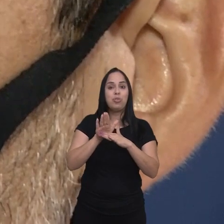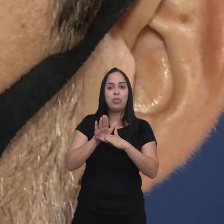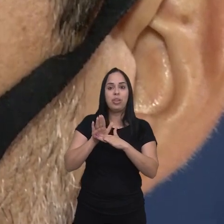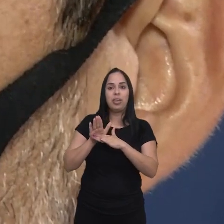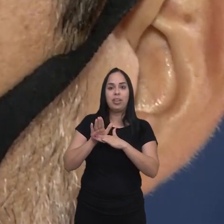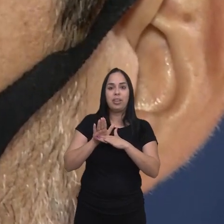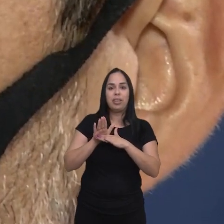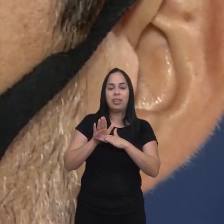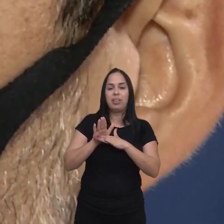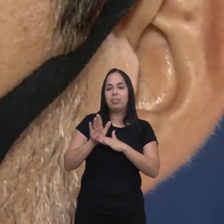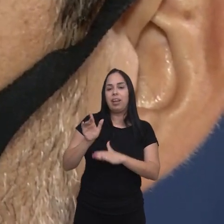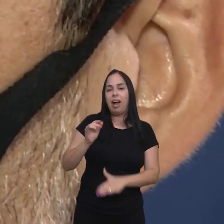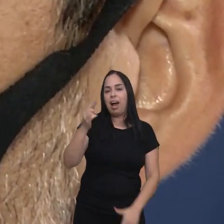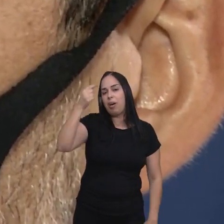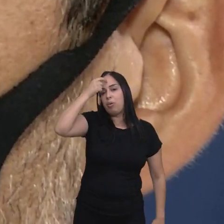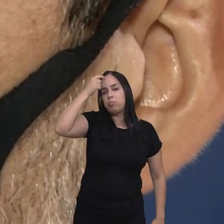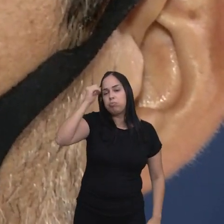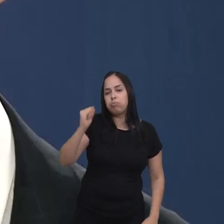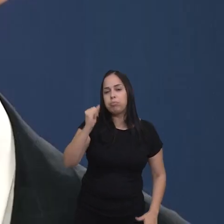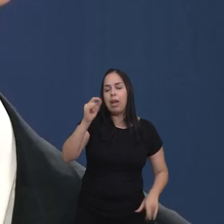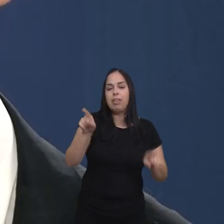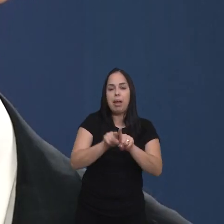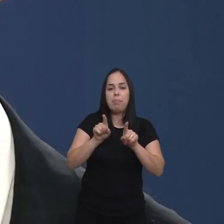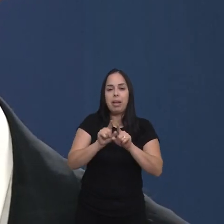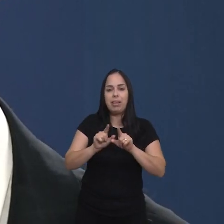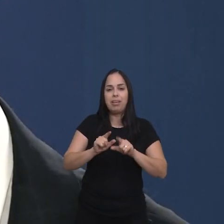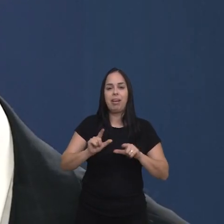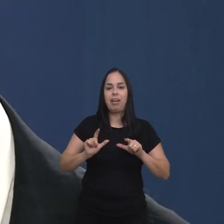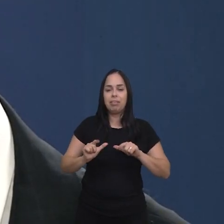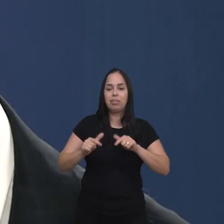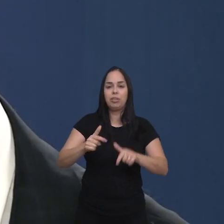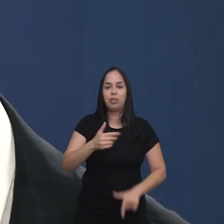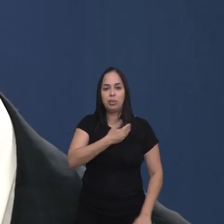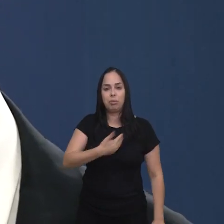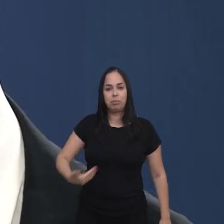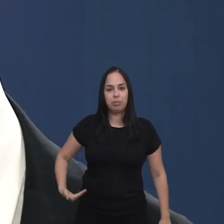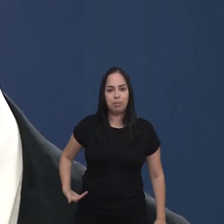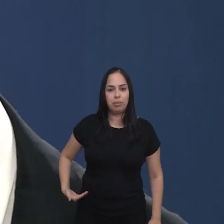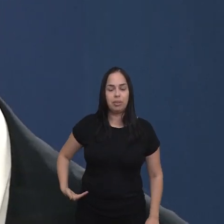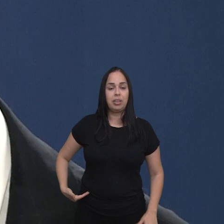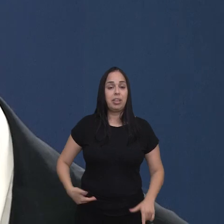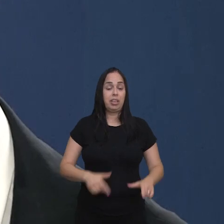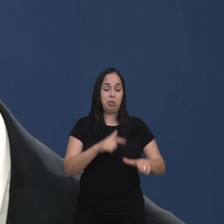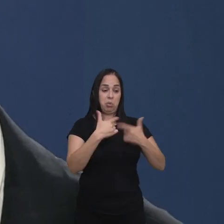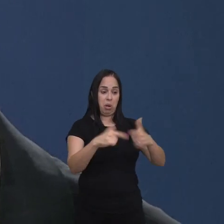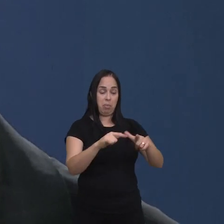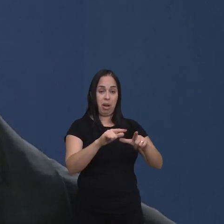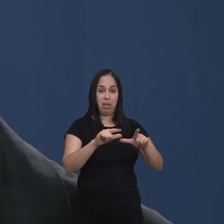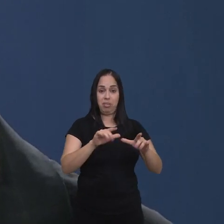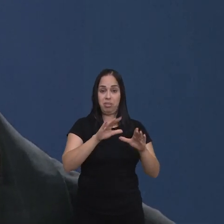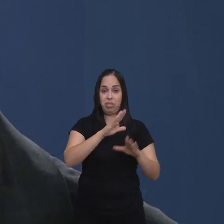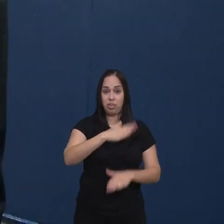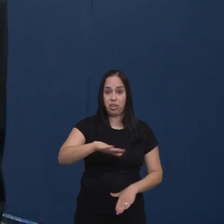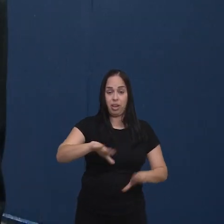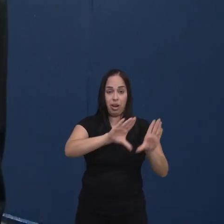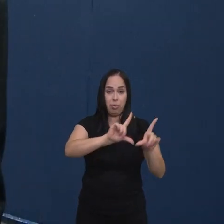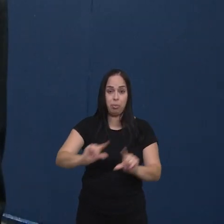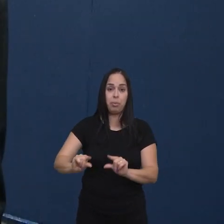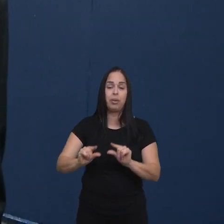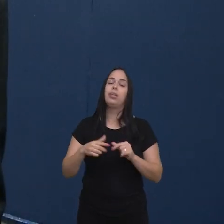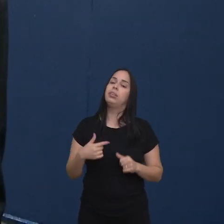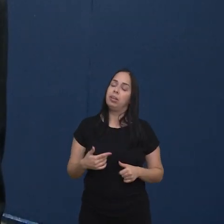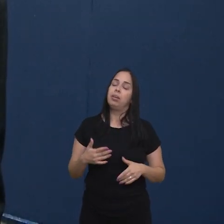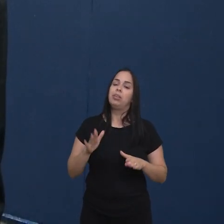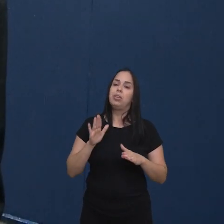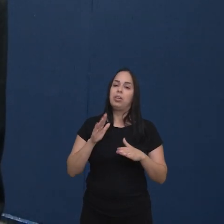ajuda a reforçar e consolidar as políticas públicas voltadas para erradicar o trabalho infantil. São José dos